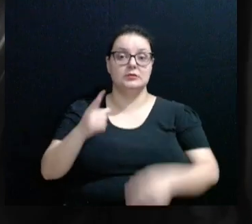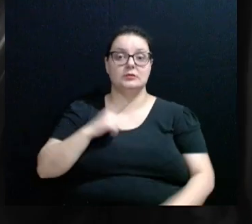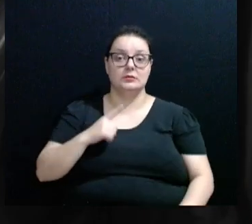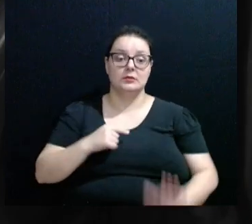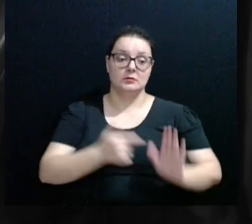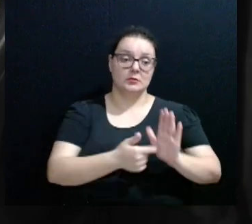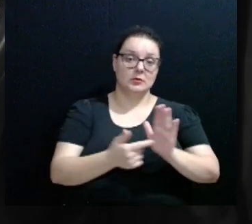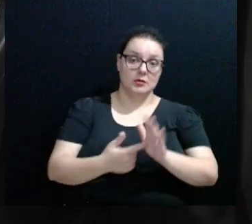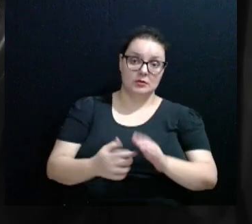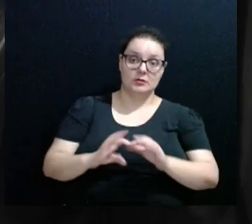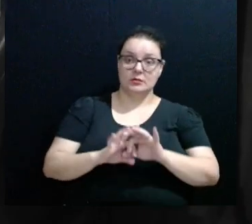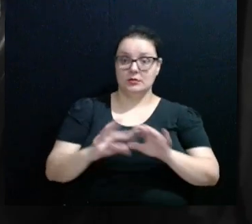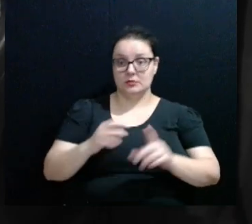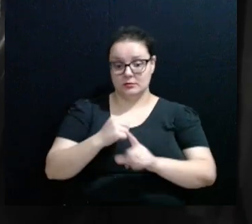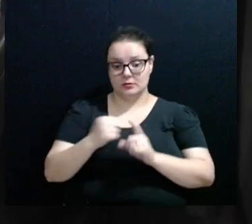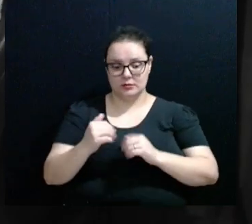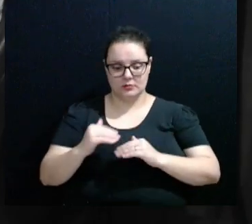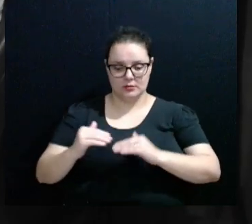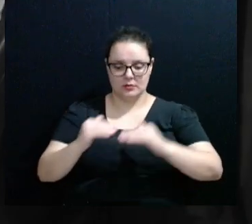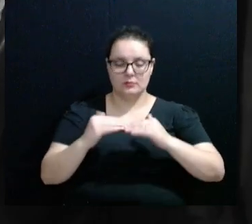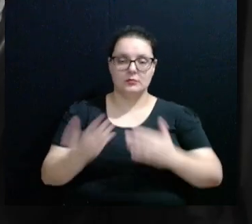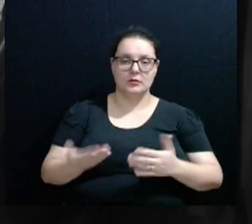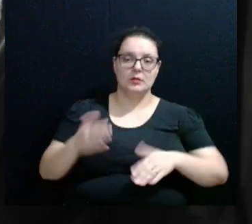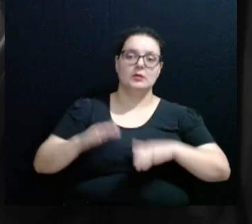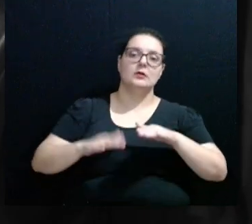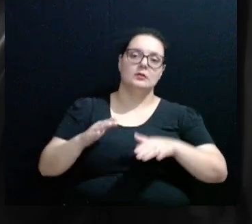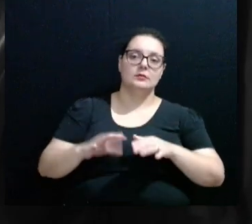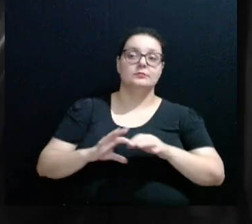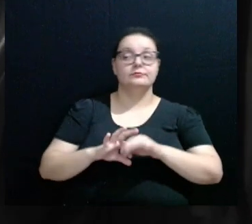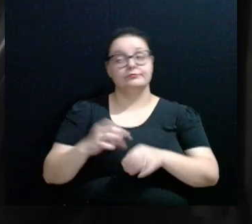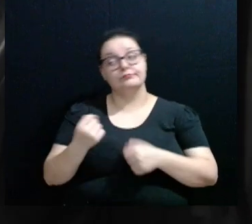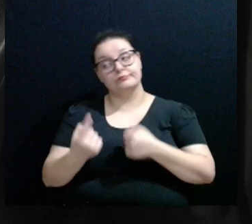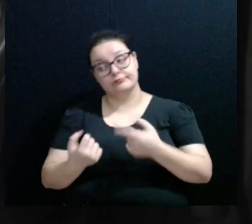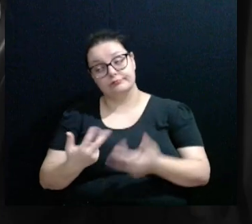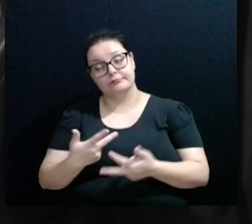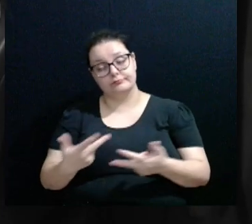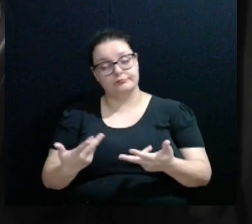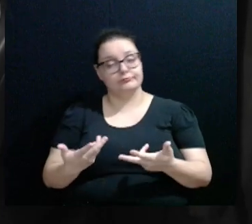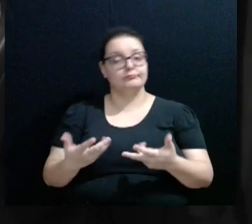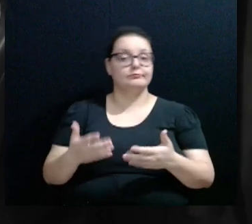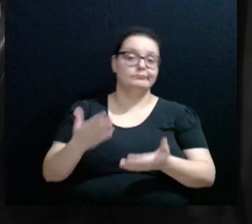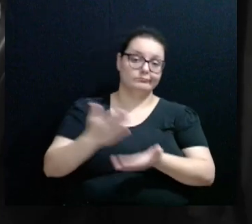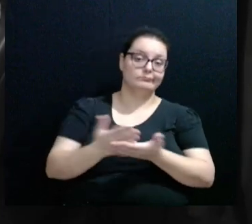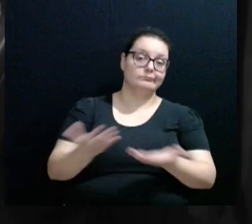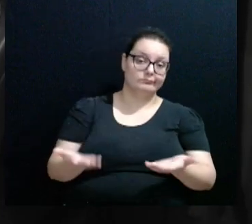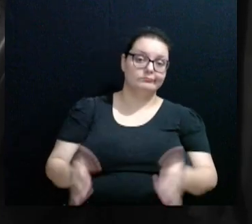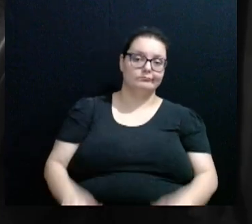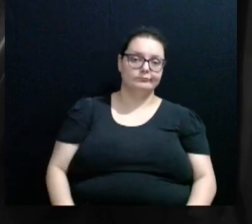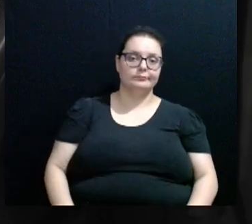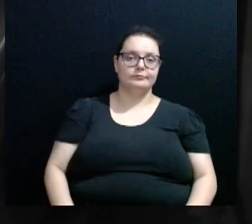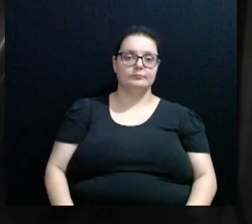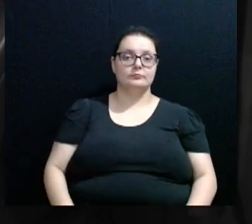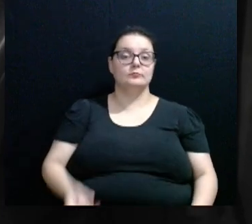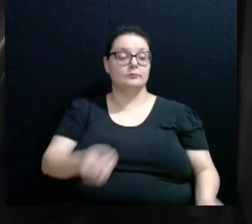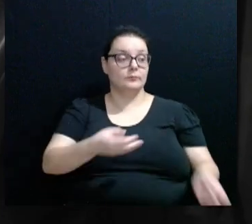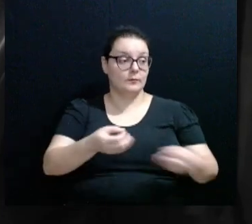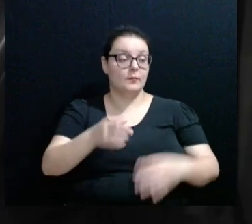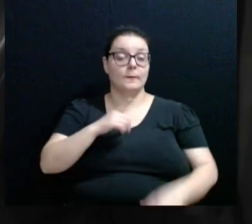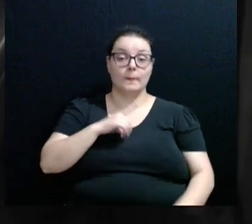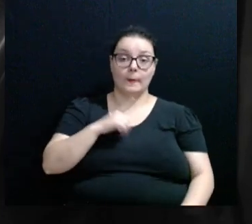deixar uma sociedade harmônica. E muitas vezes a gente tem que abrir mão de algumas coisas. Inclusive, recentemente, nós temos